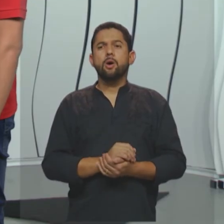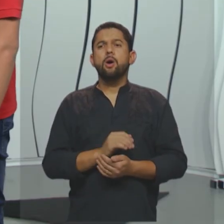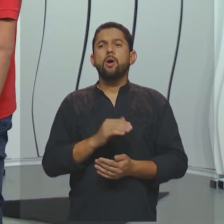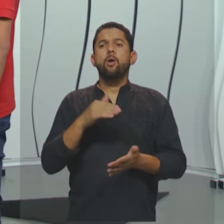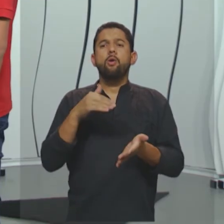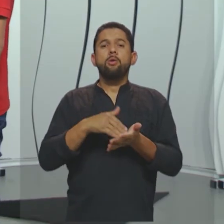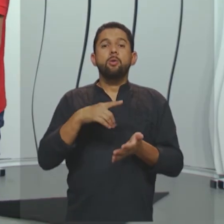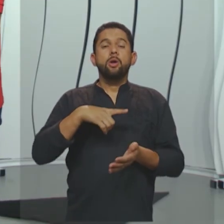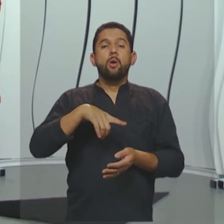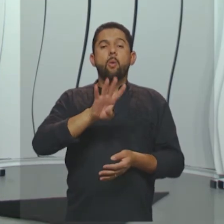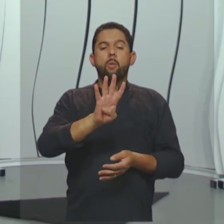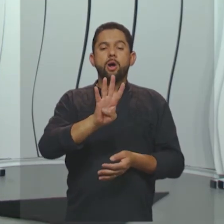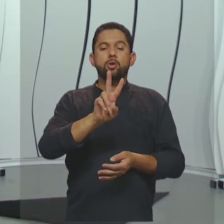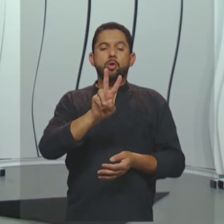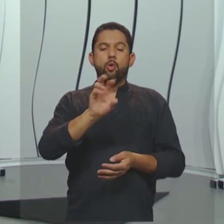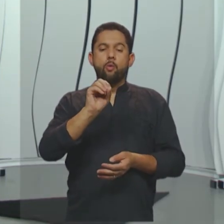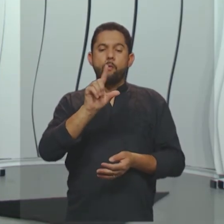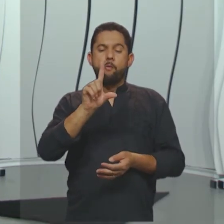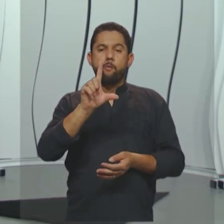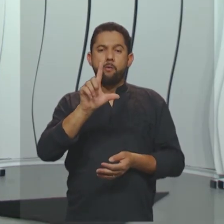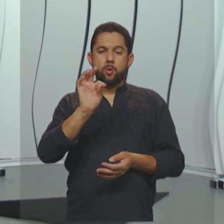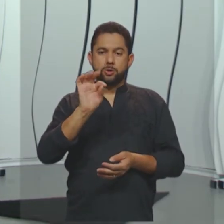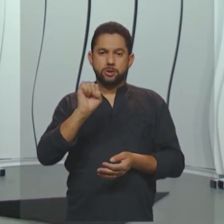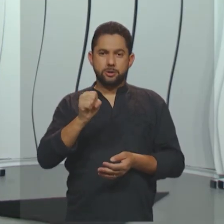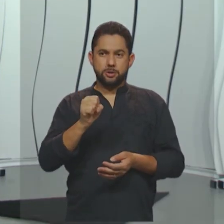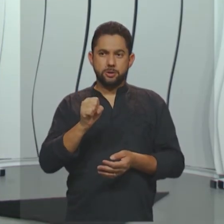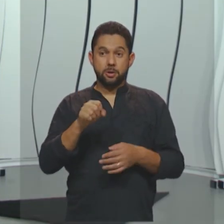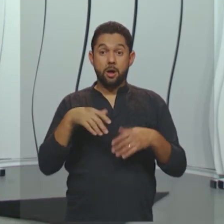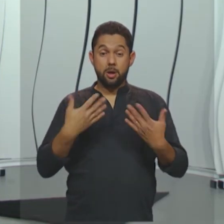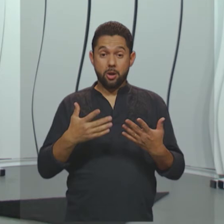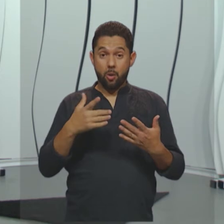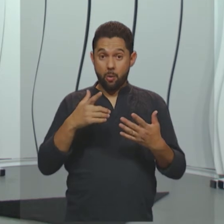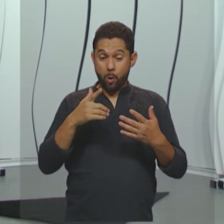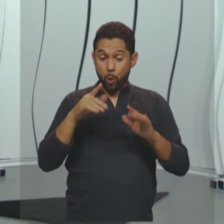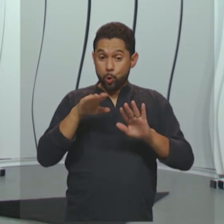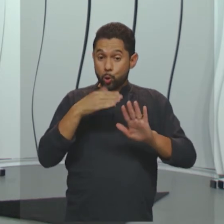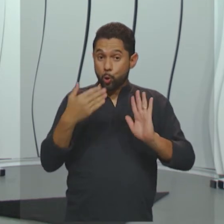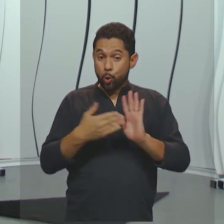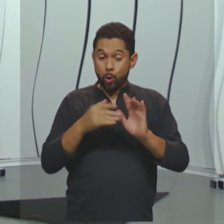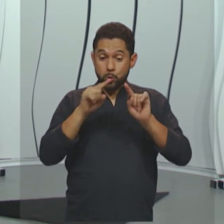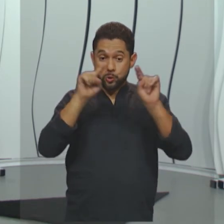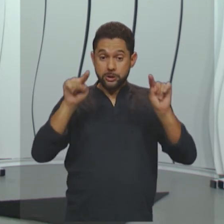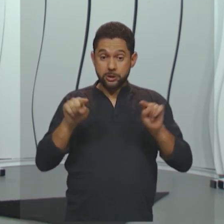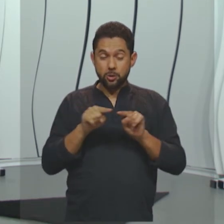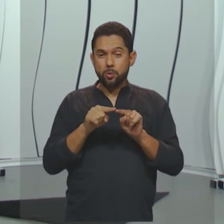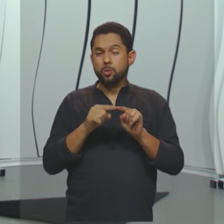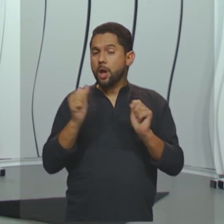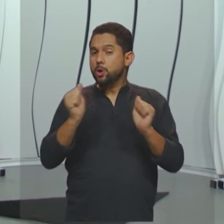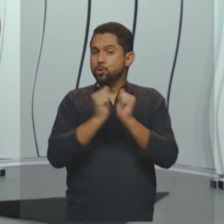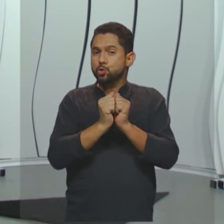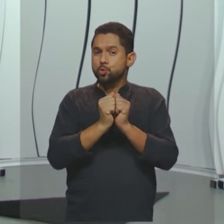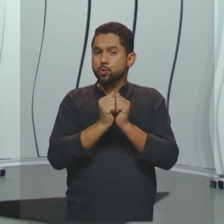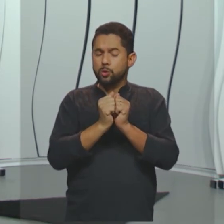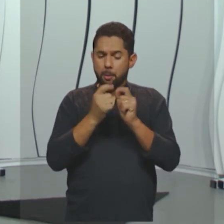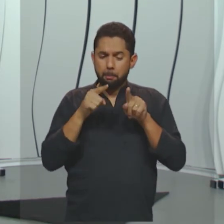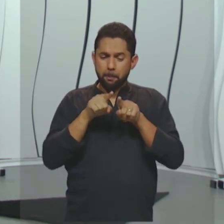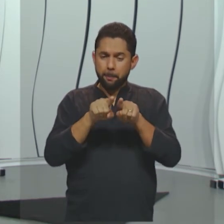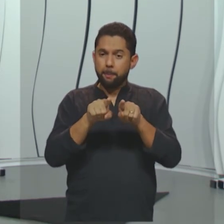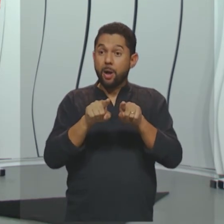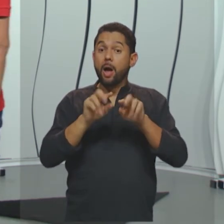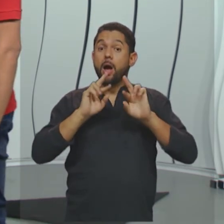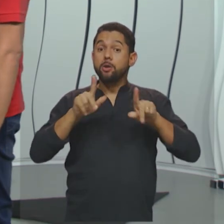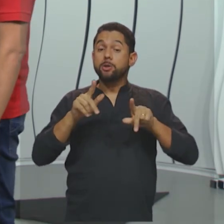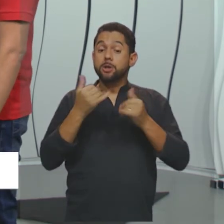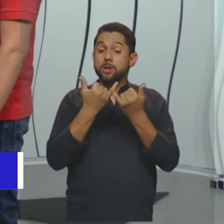total de 4 volts. E aí, como esses trechos estão ligados em paralelo, a diferença de potencial é a